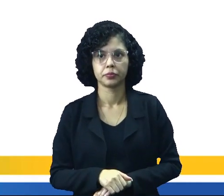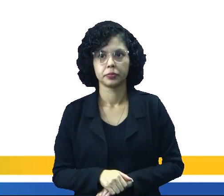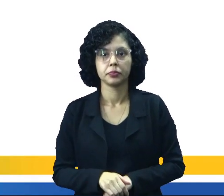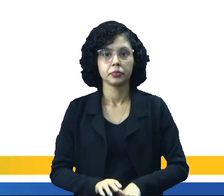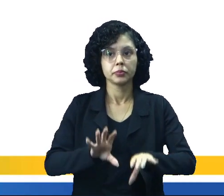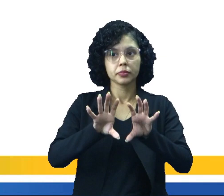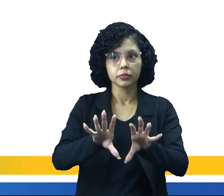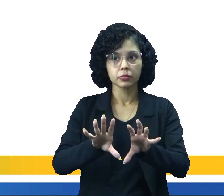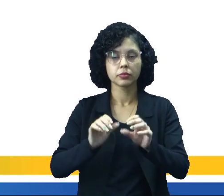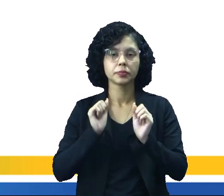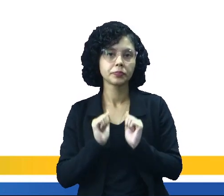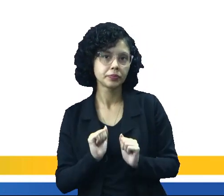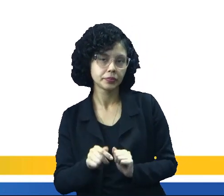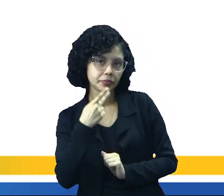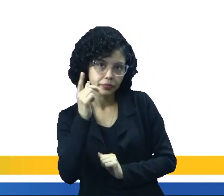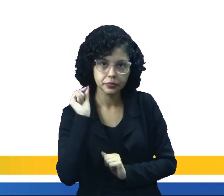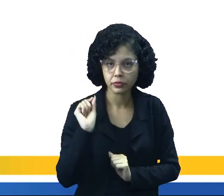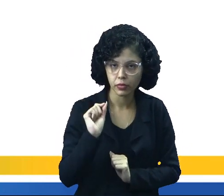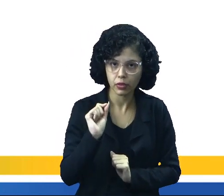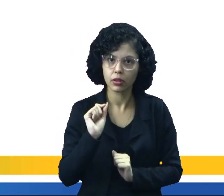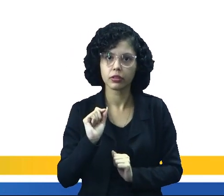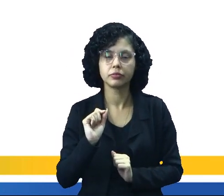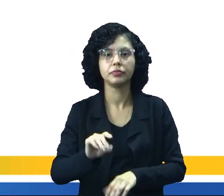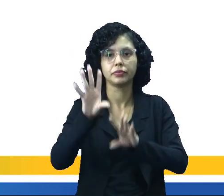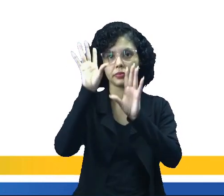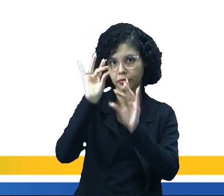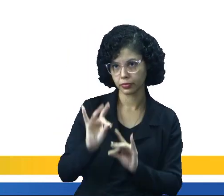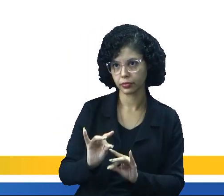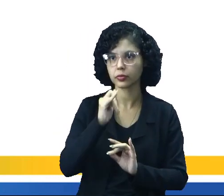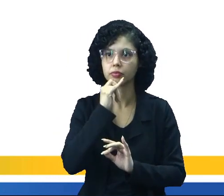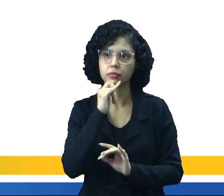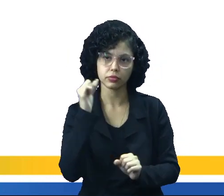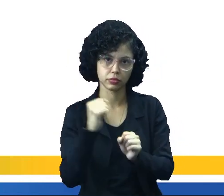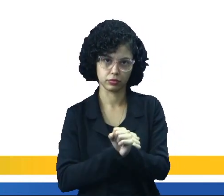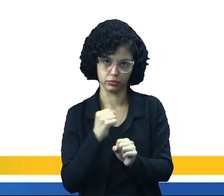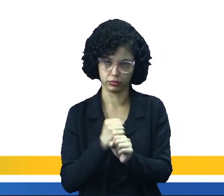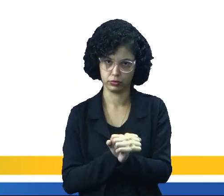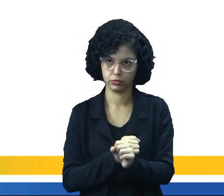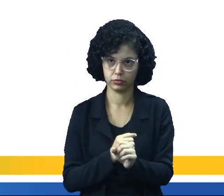Dessa forma, podemos dizer que esse tipo de arte é uma obra não